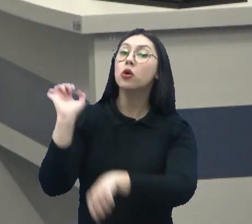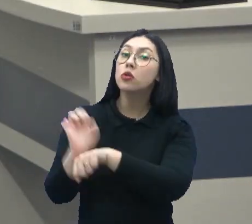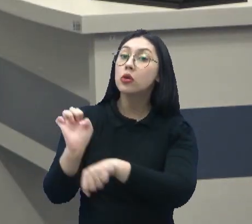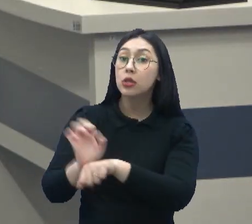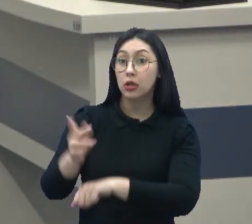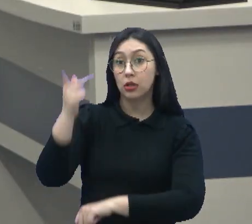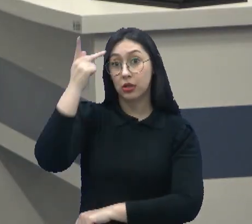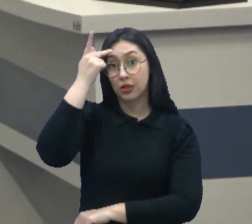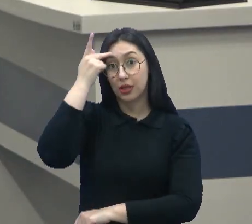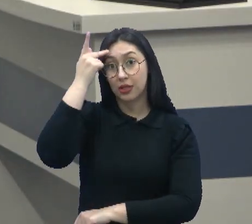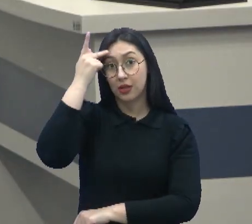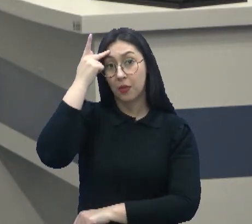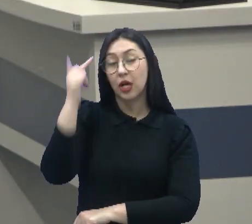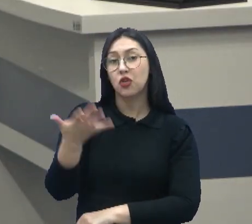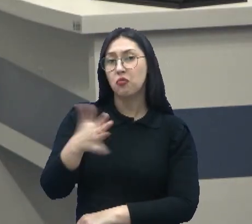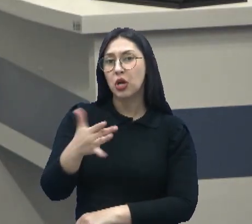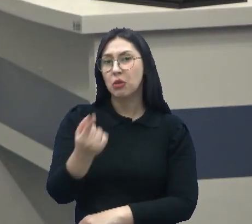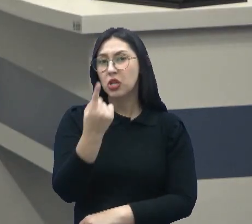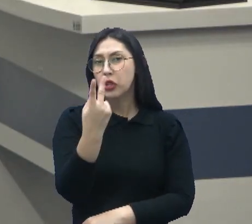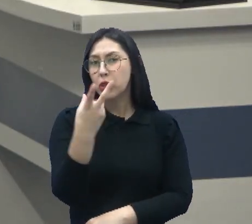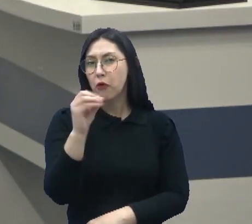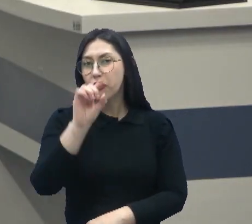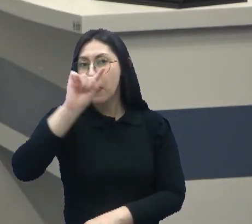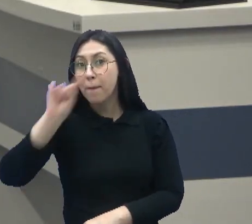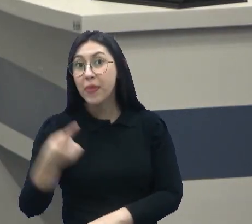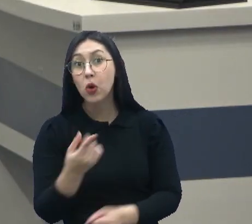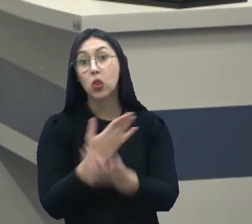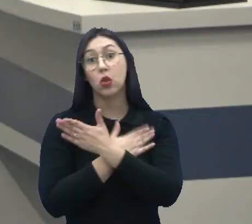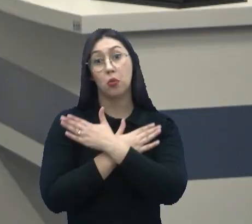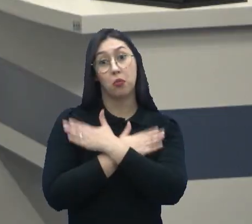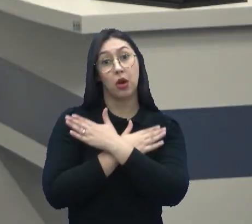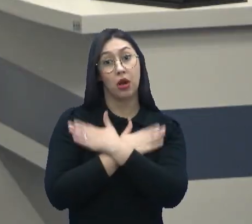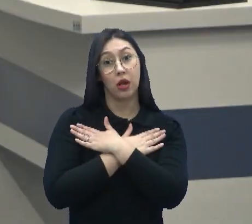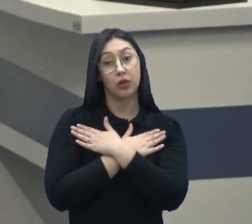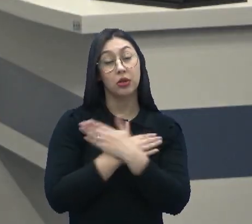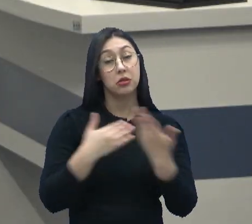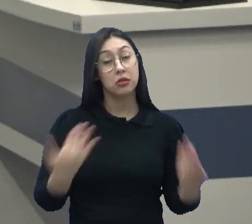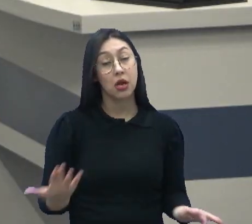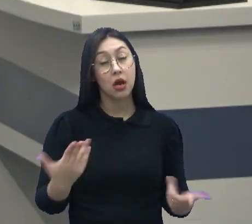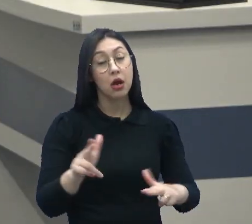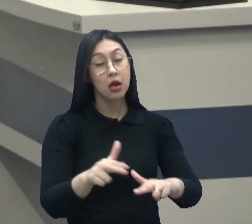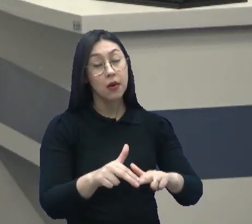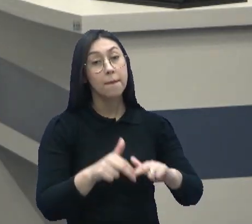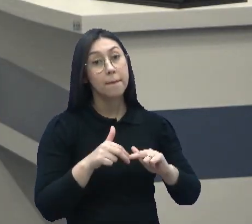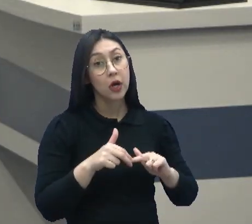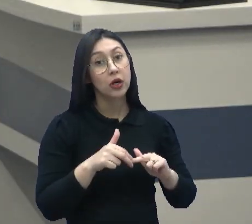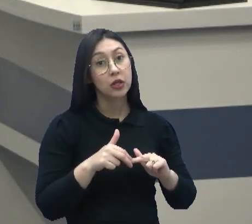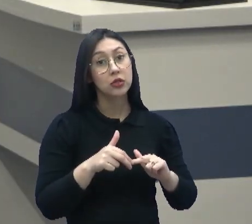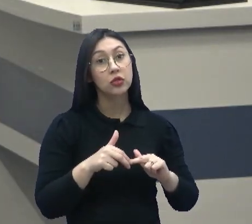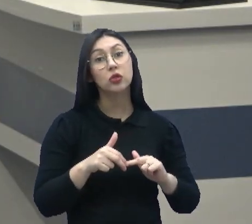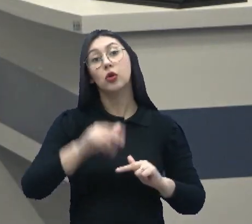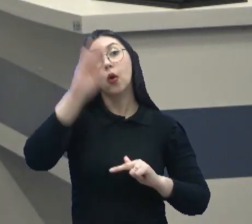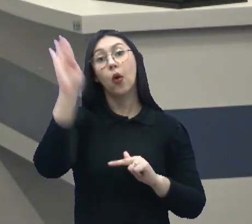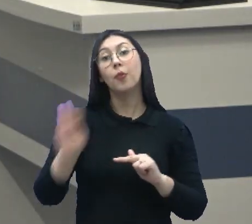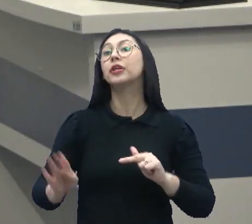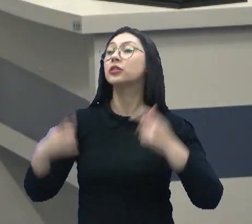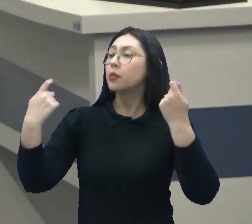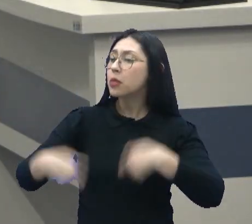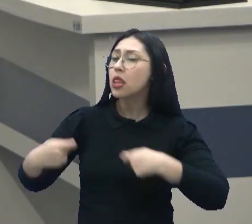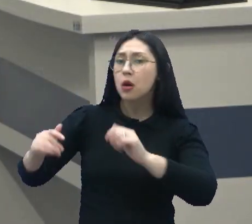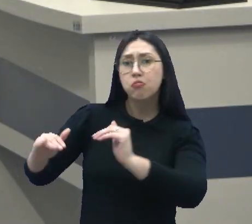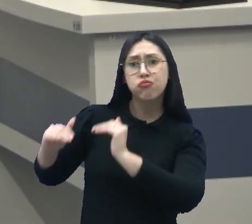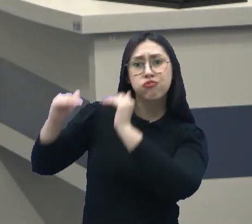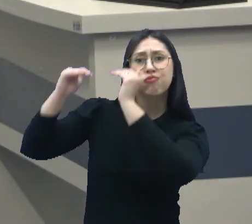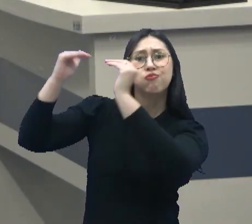é mais de 120 mil desemprego, né? Então, é por isso que a soberania, quando um